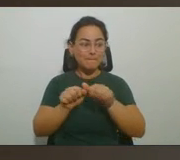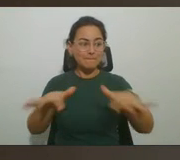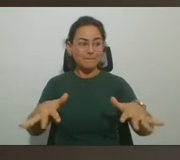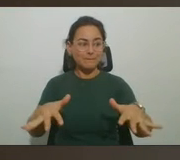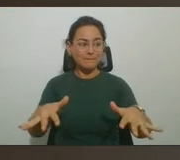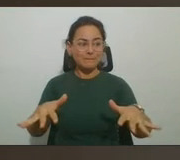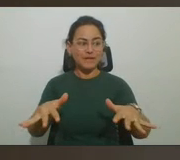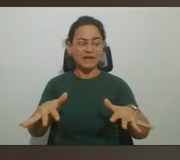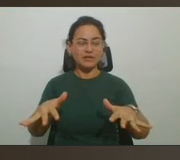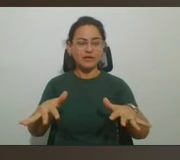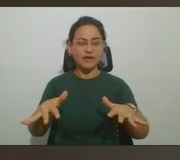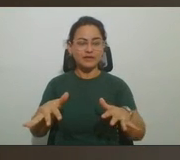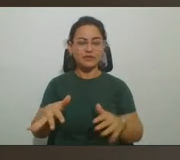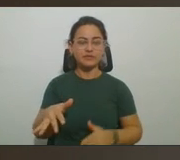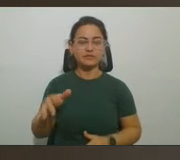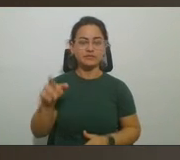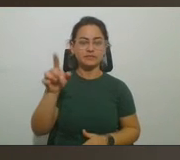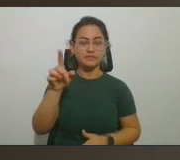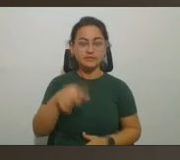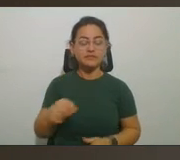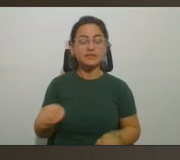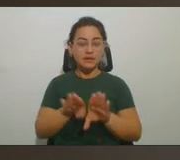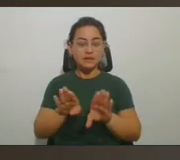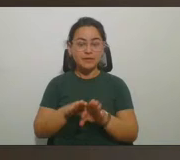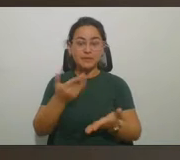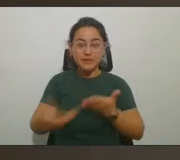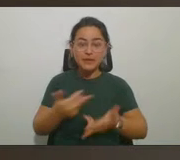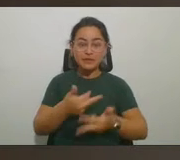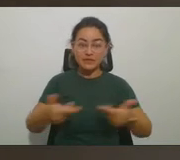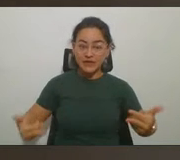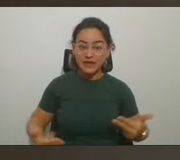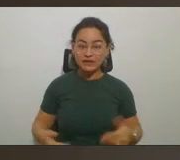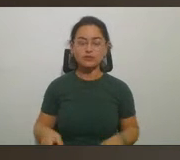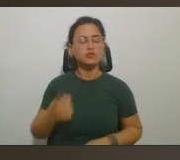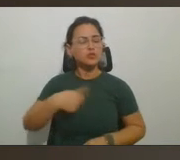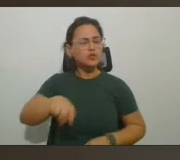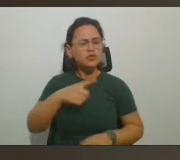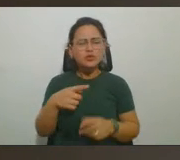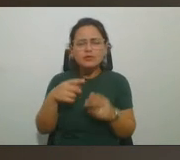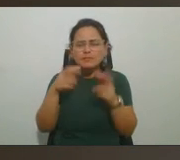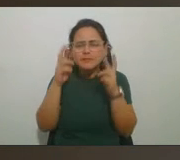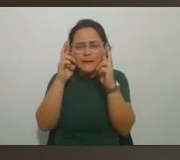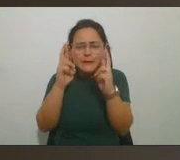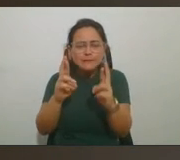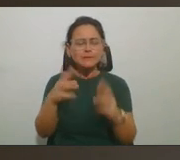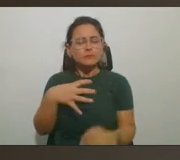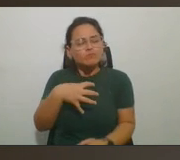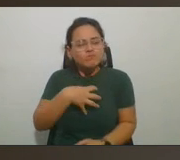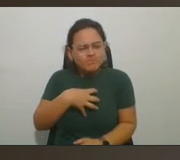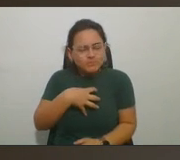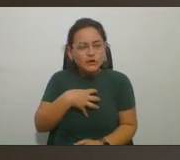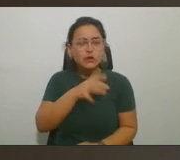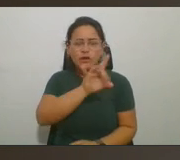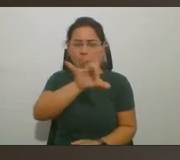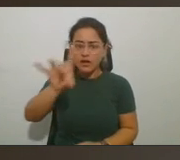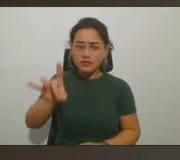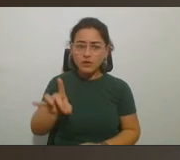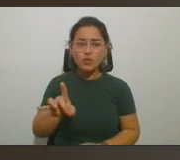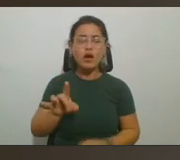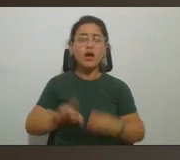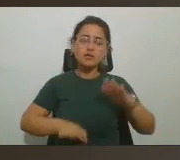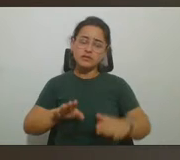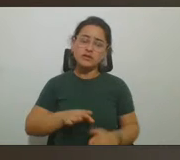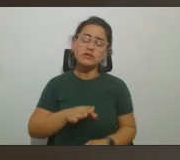perdas também nos assolaram. Nosso respeito e sentimento a cada congressista que de algum modo perdeu